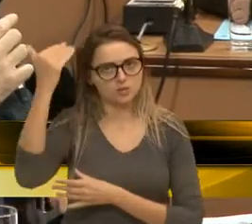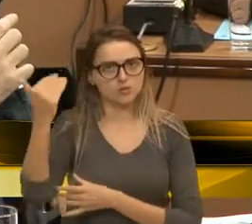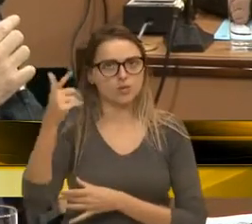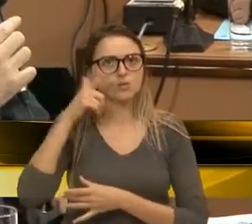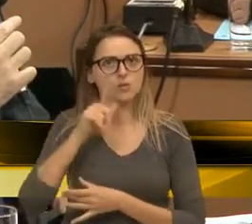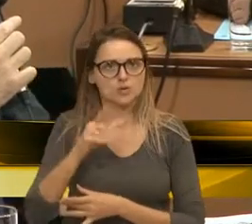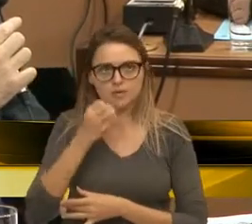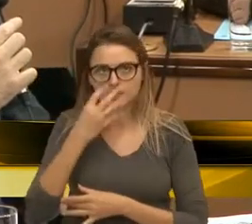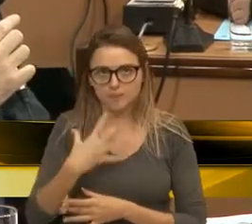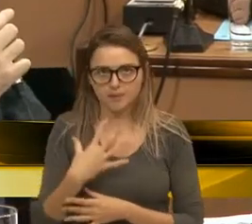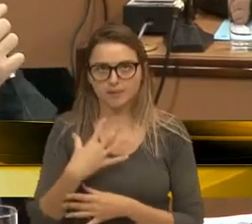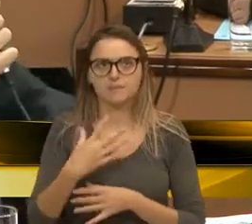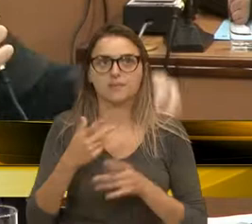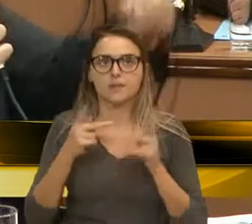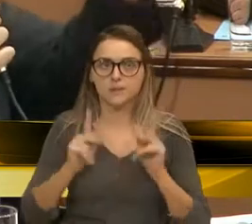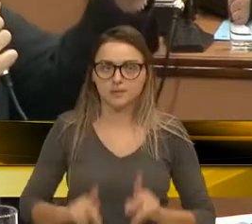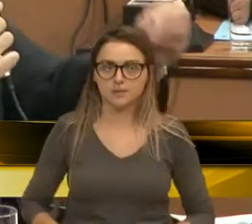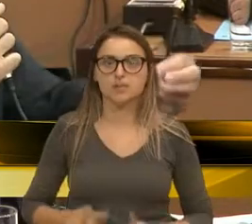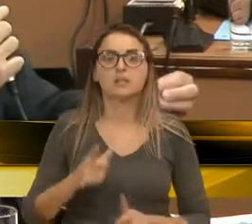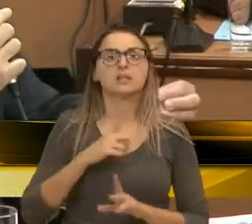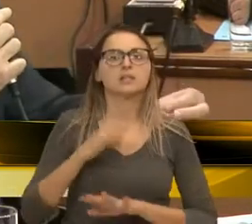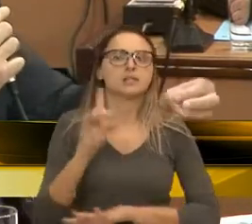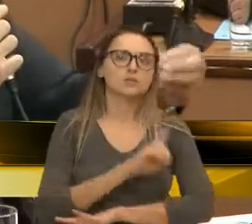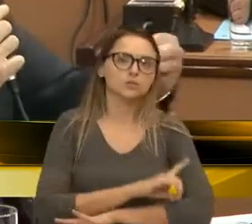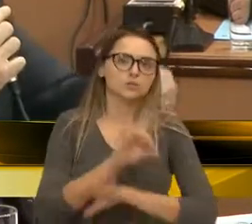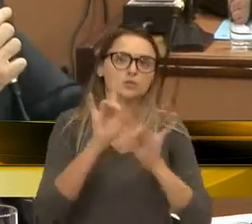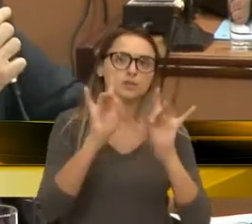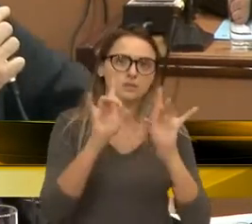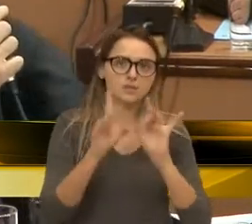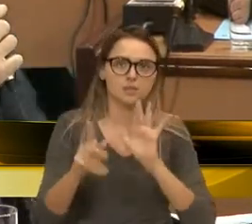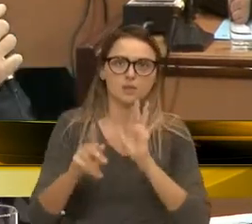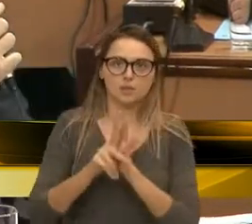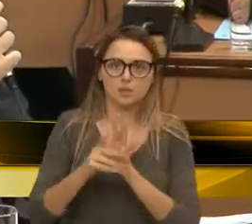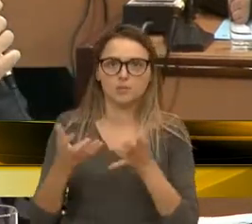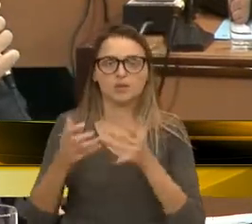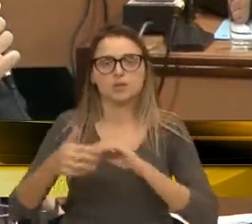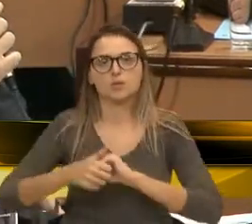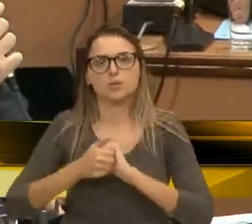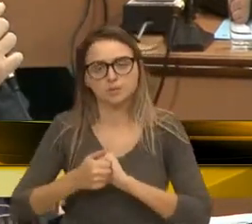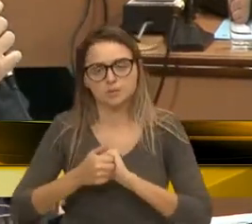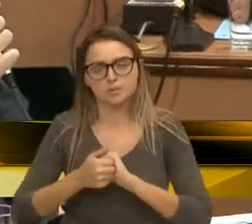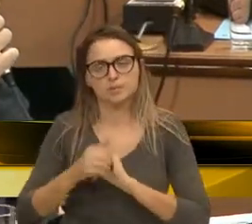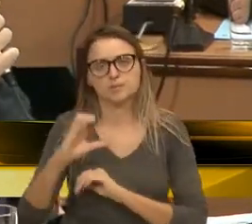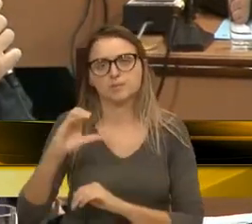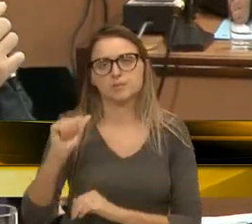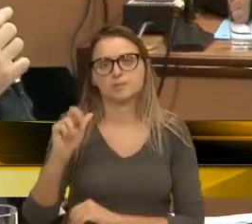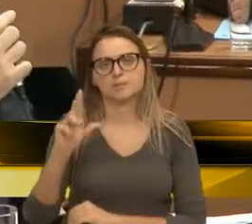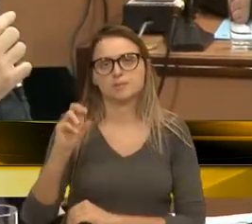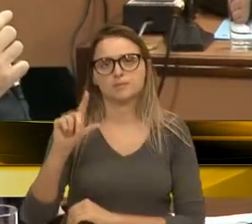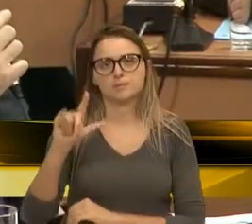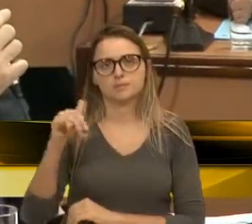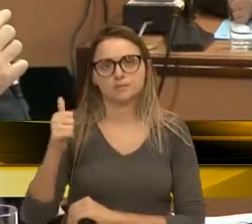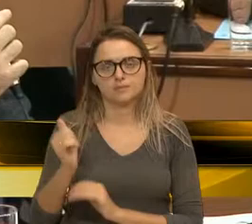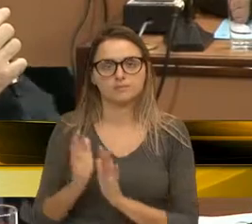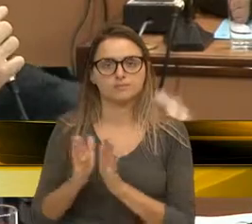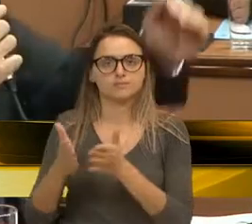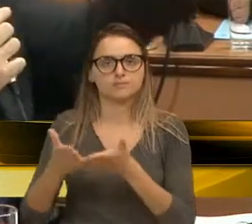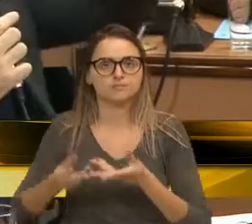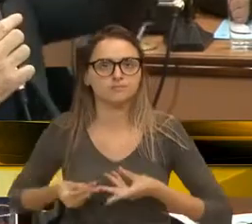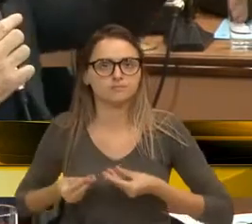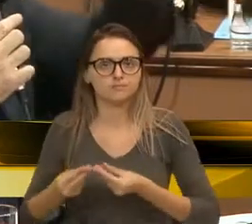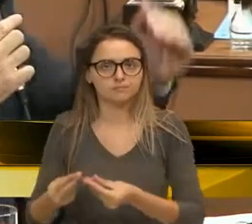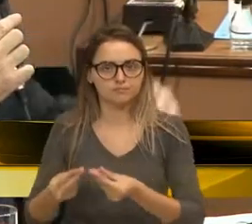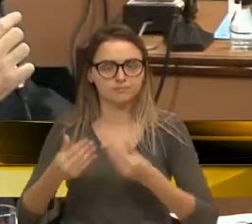nós entendemos que sim, além de ter um dia específico, quero cumprimentar aqui a Carolina do Comitê também Municipal de Doação de Órgãos, que